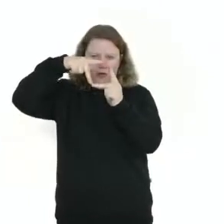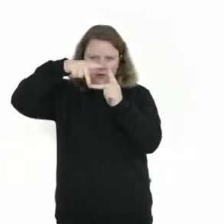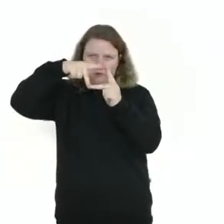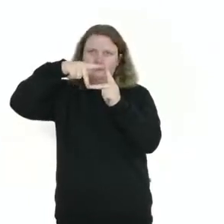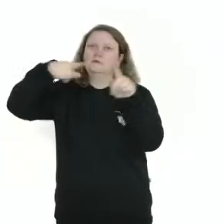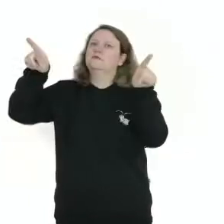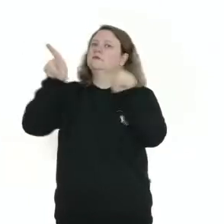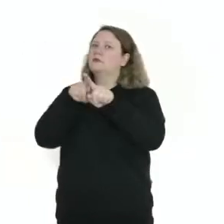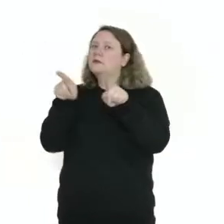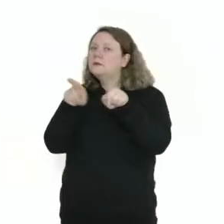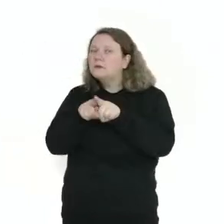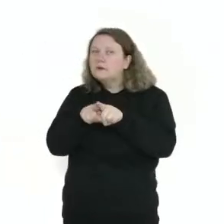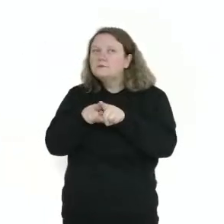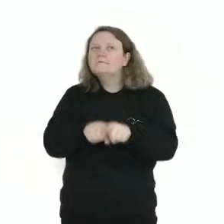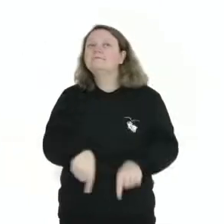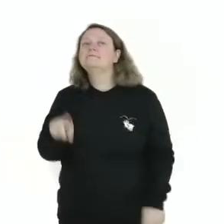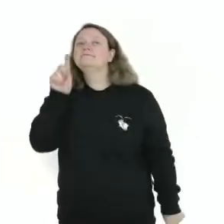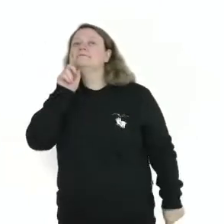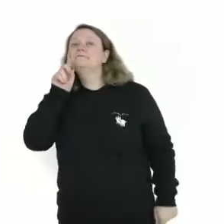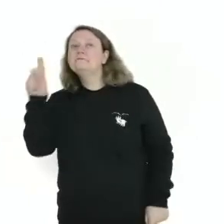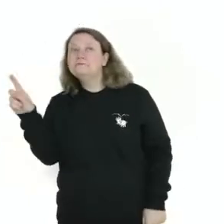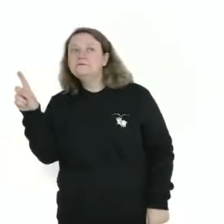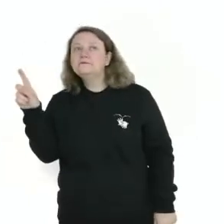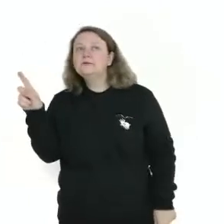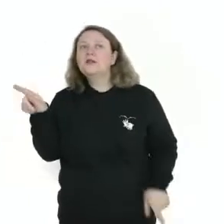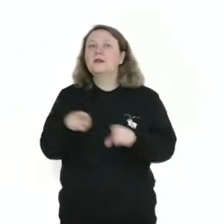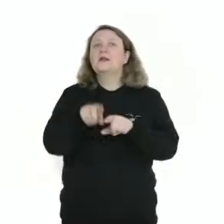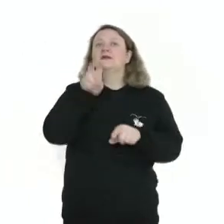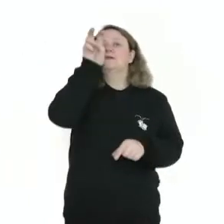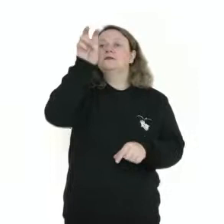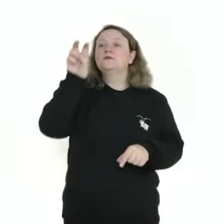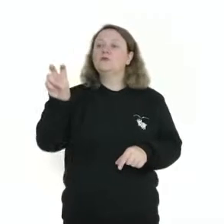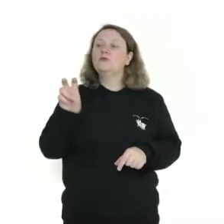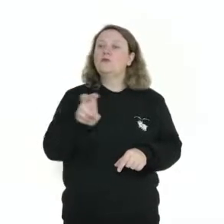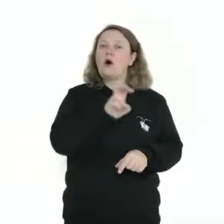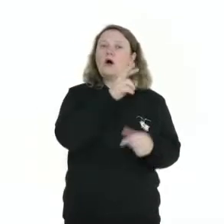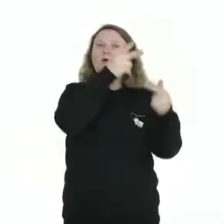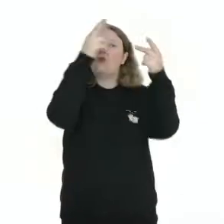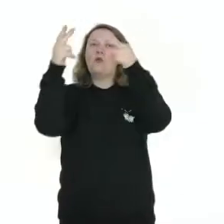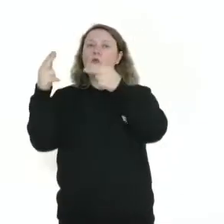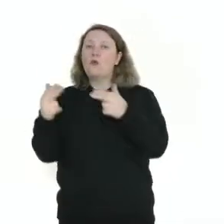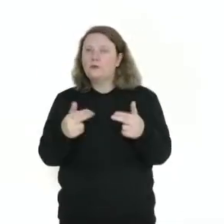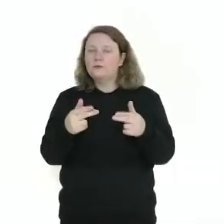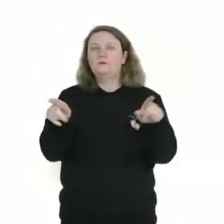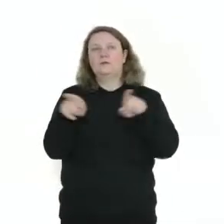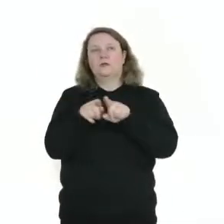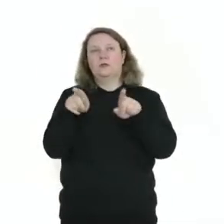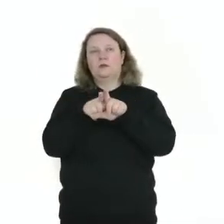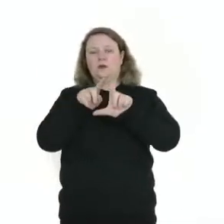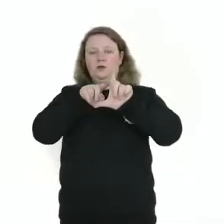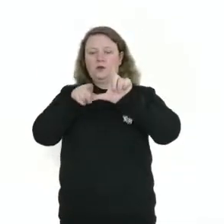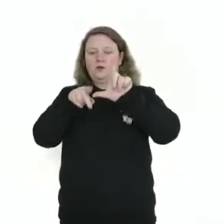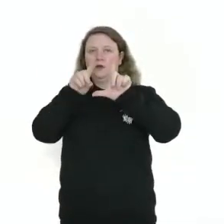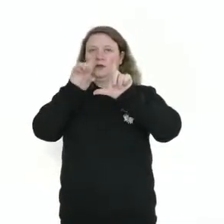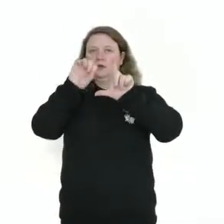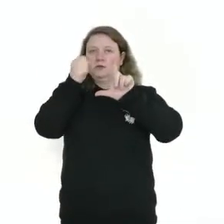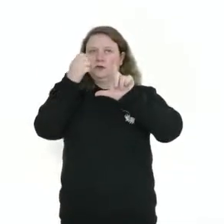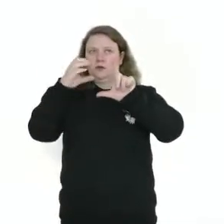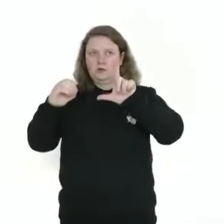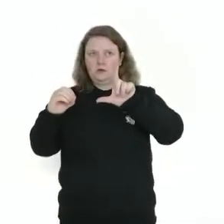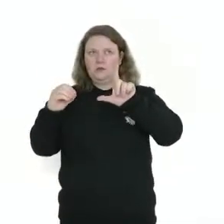O pentágono, cinco lados iguais. Portanto, eu tenho todos os ângulos de 108 graus. E aqui eu tenho também